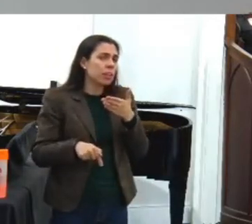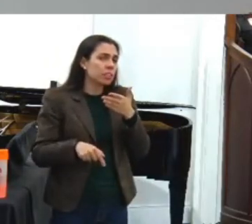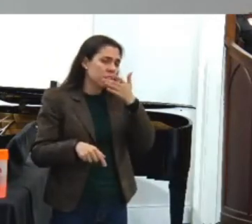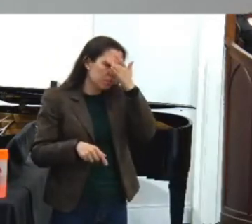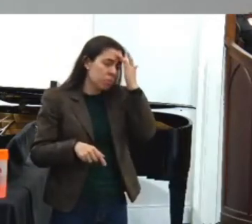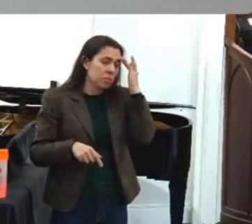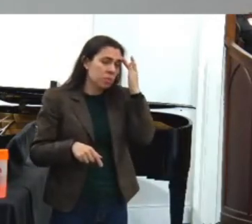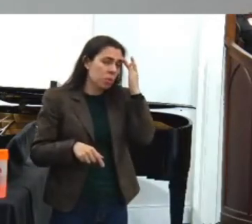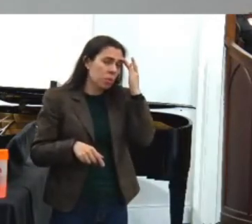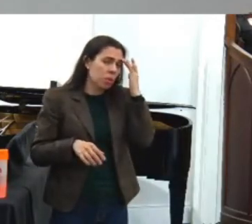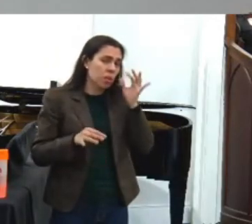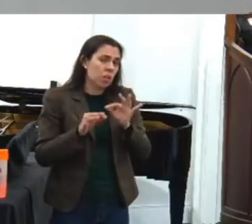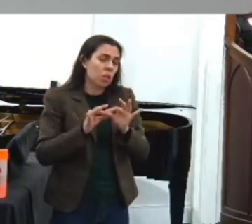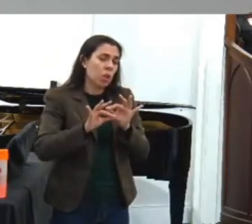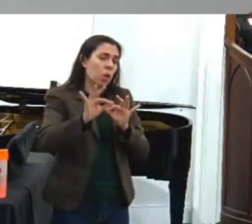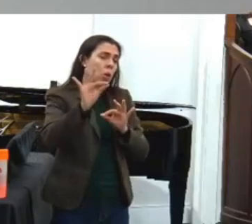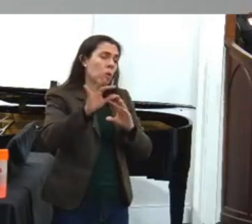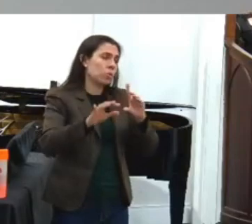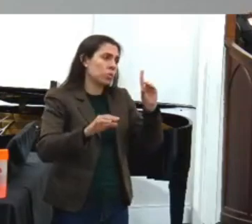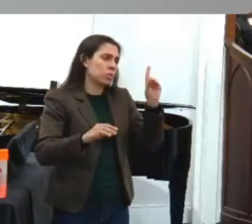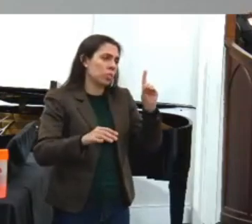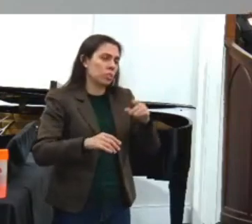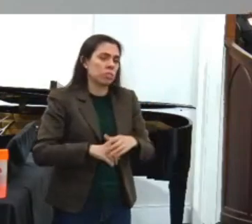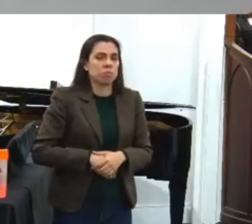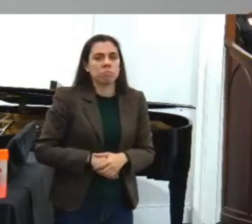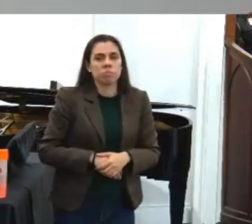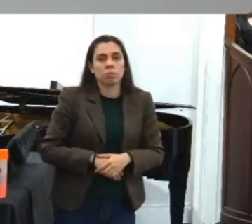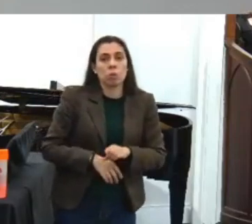Você pode estar na igreja há um mês,